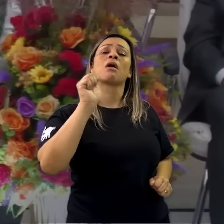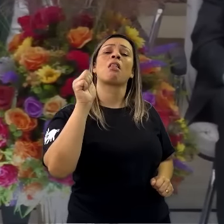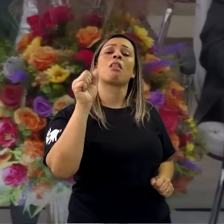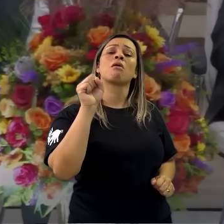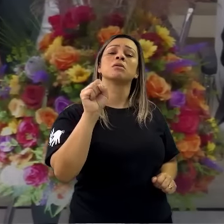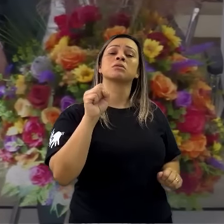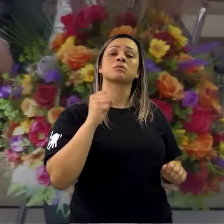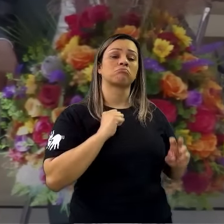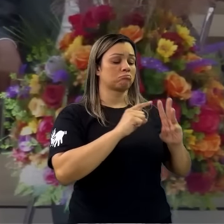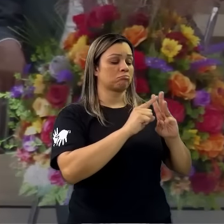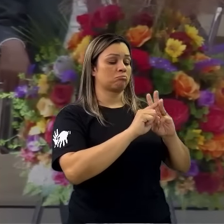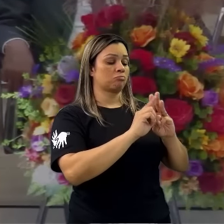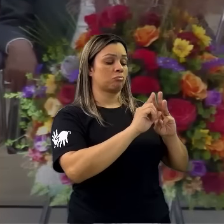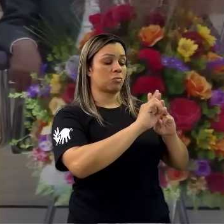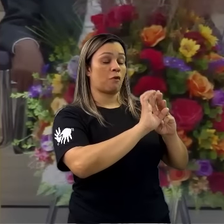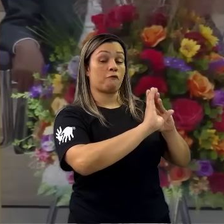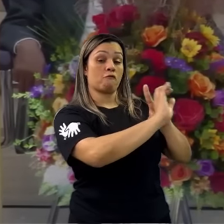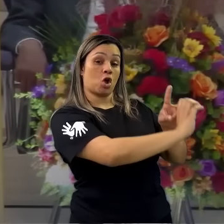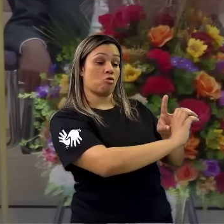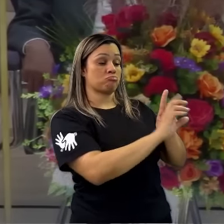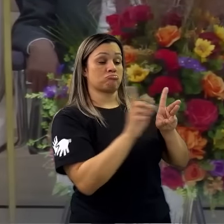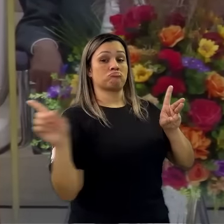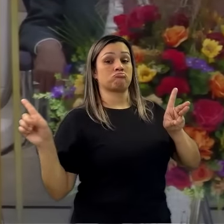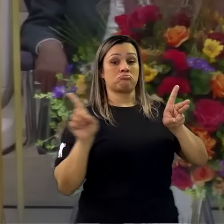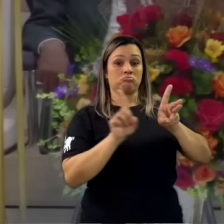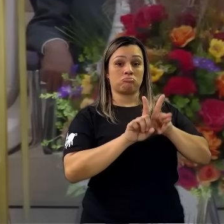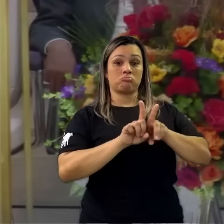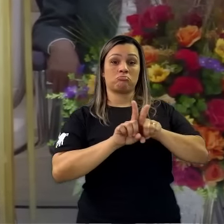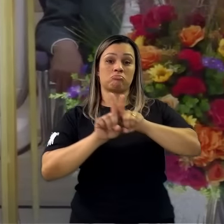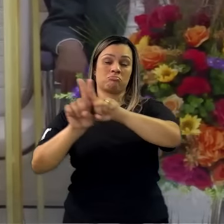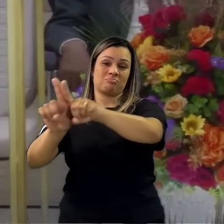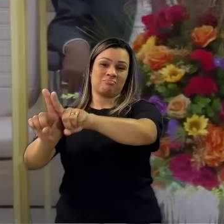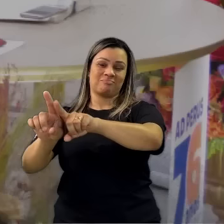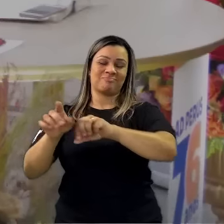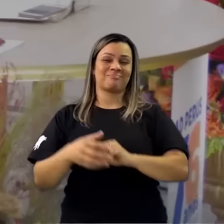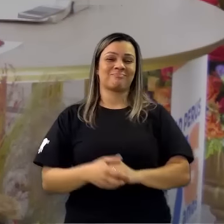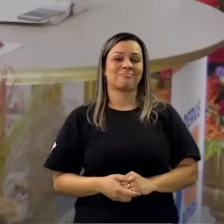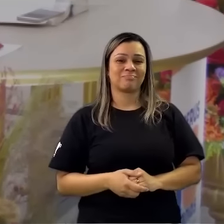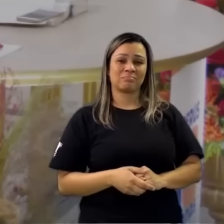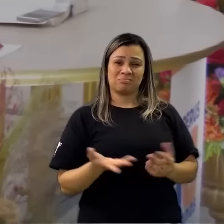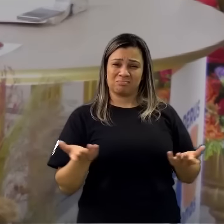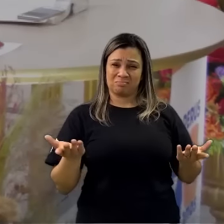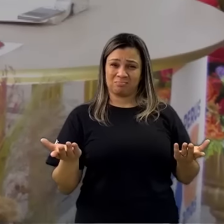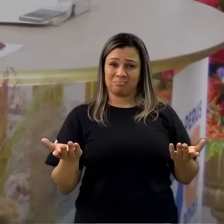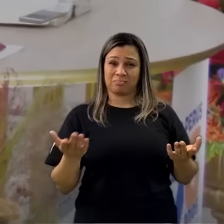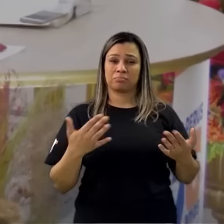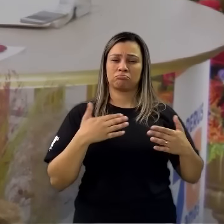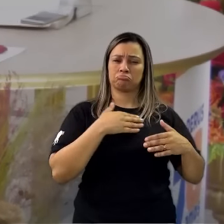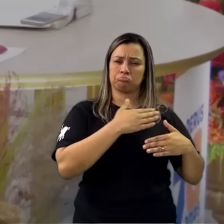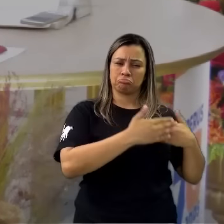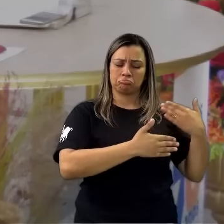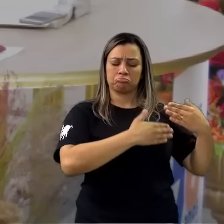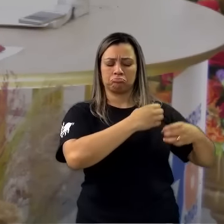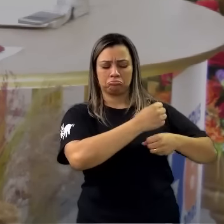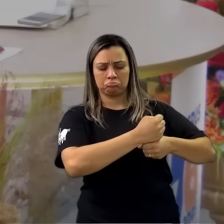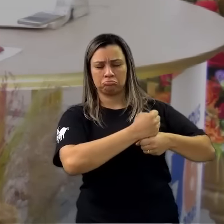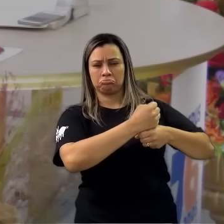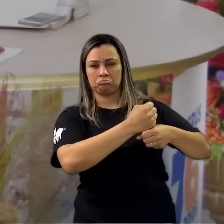Resumindo os anos se passaram a pergunta é valeu a pena investir em João Marcos os anos se passaram